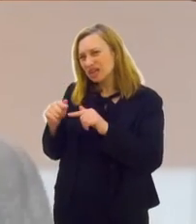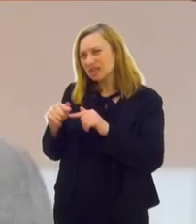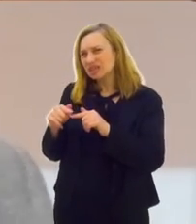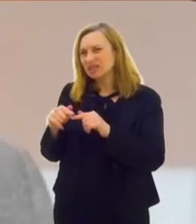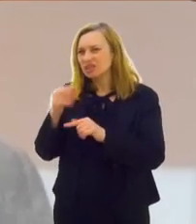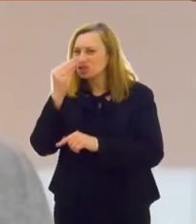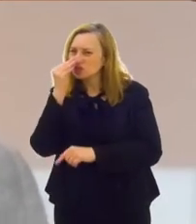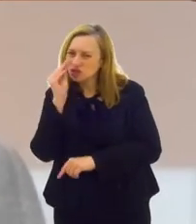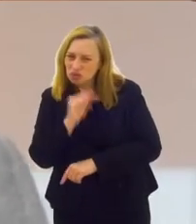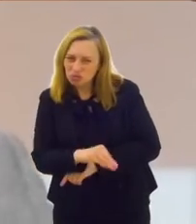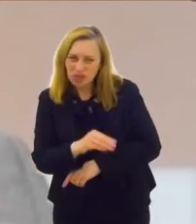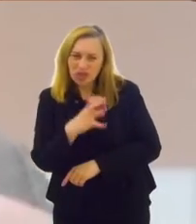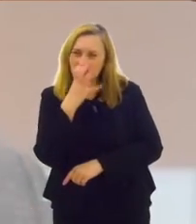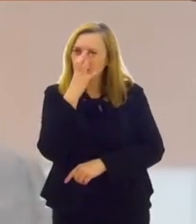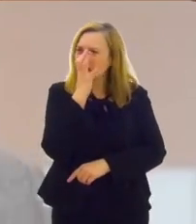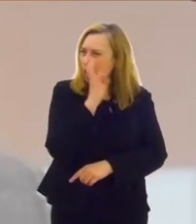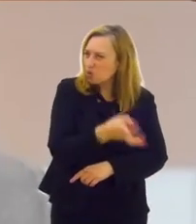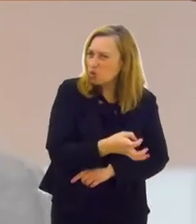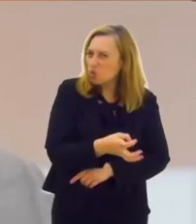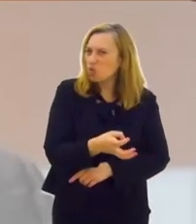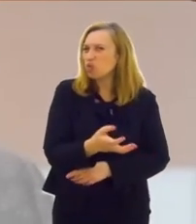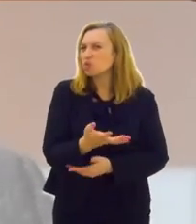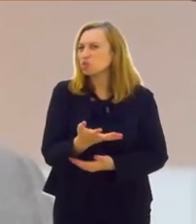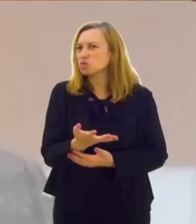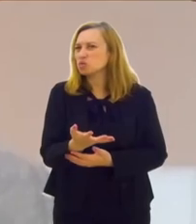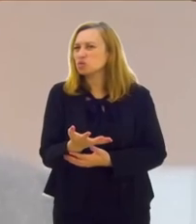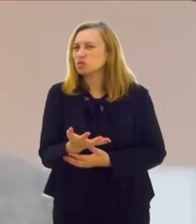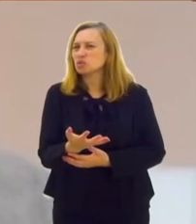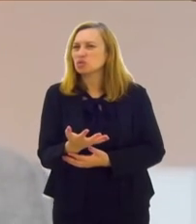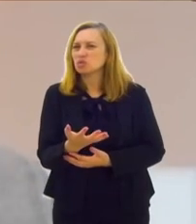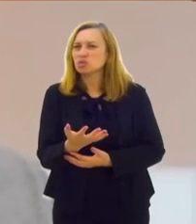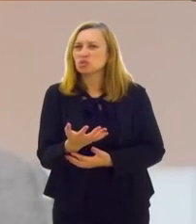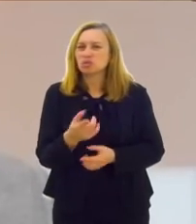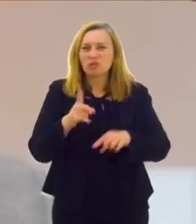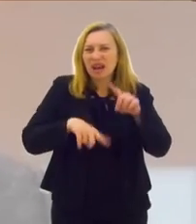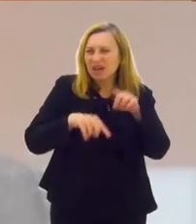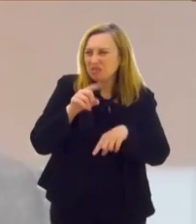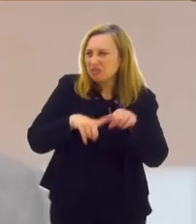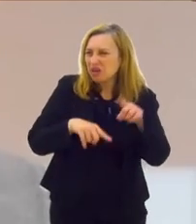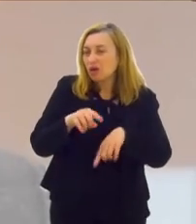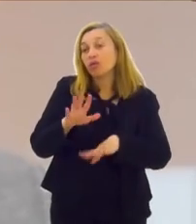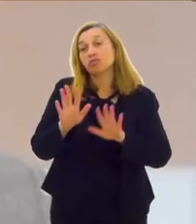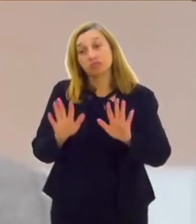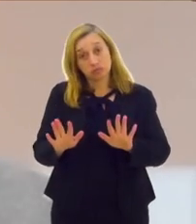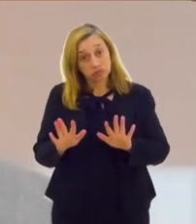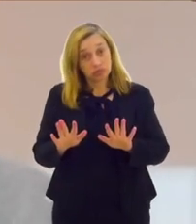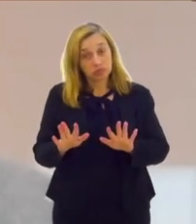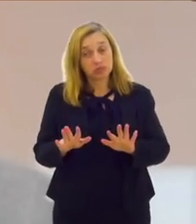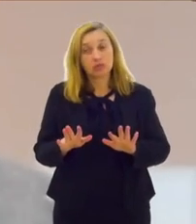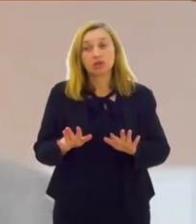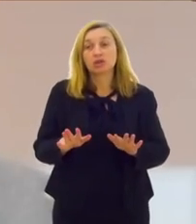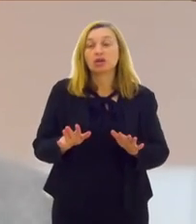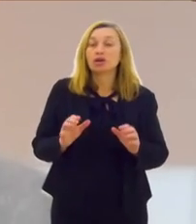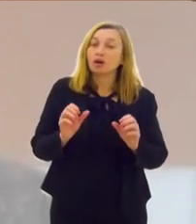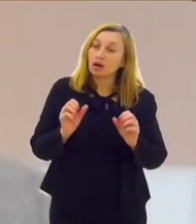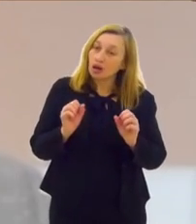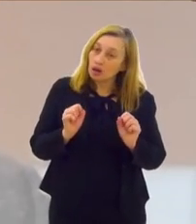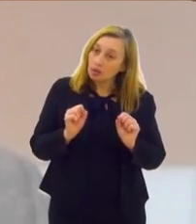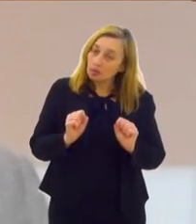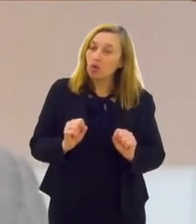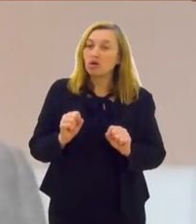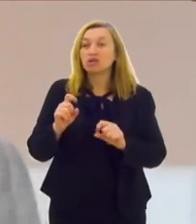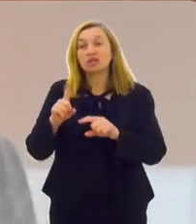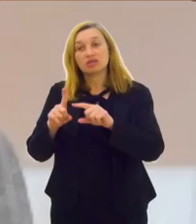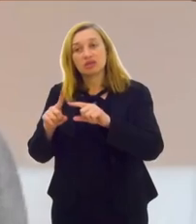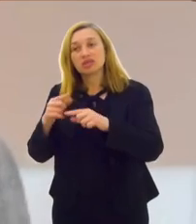uma ridicularização, uma ofensa à honra, né? Um xingamento. Então, a crítica pode ser feita, mas